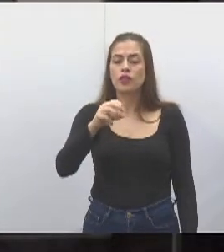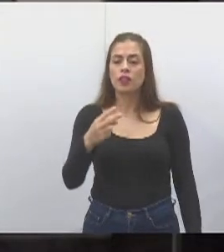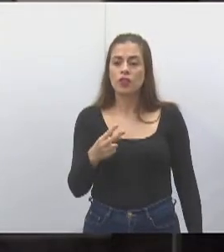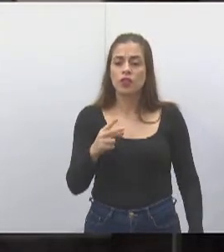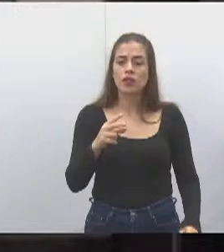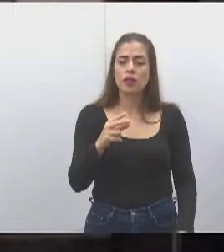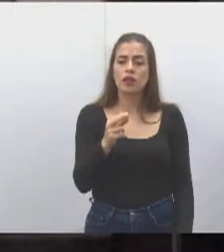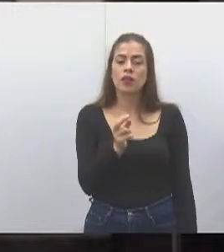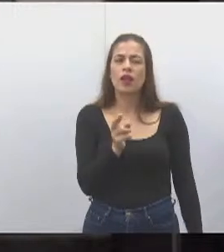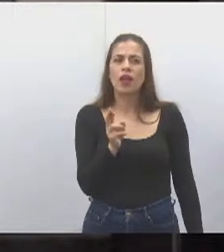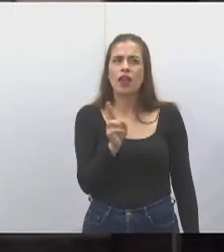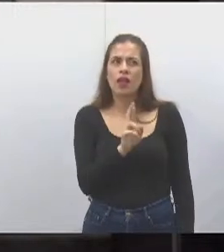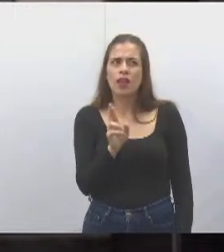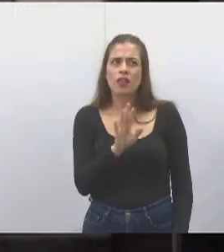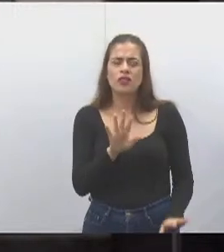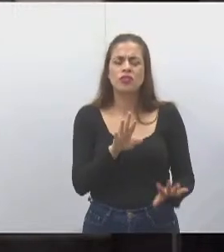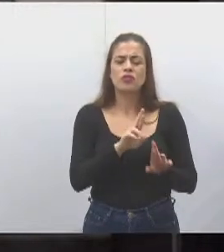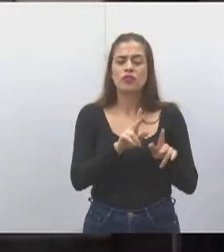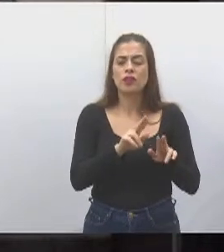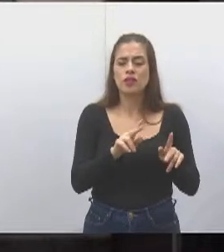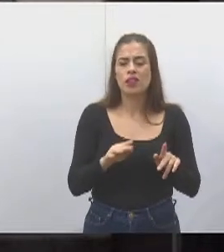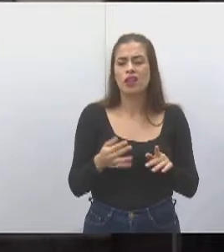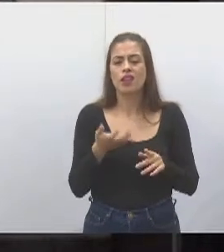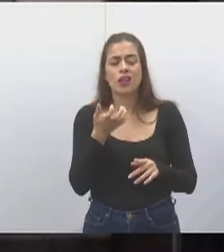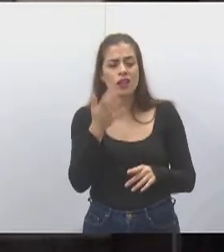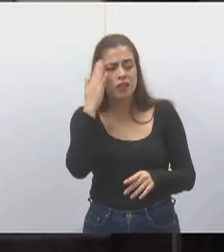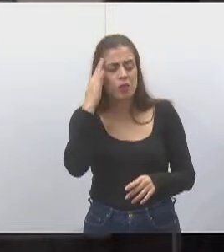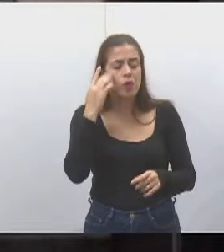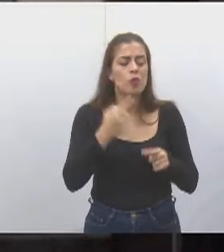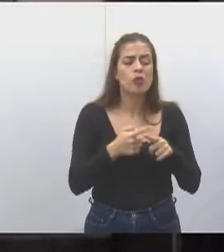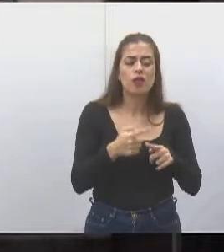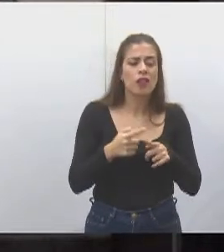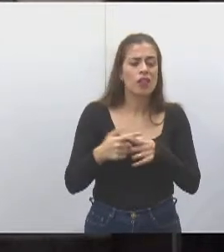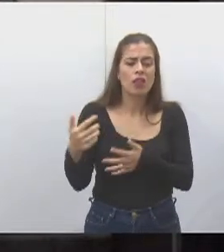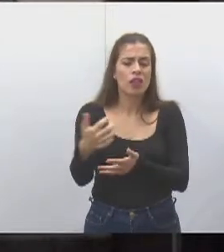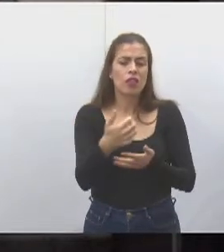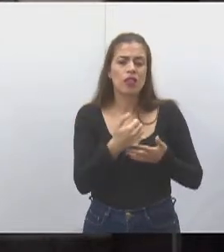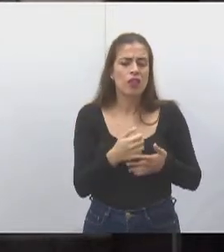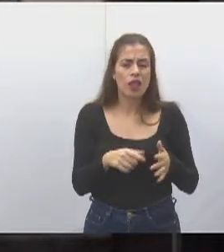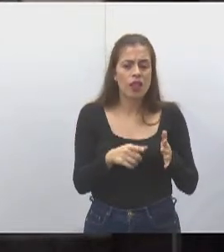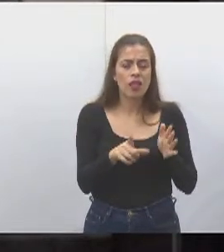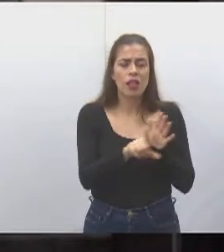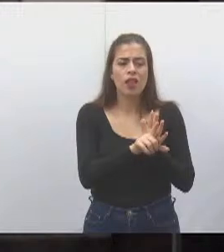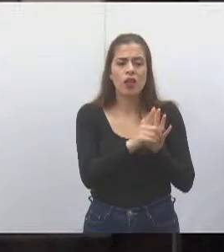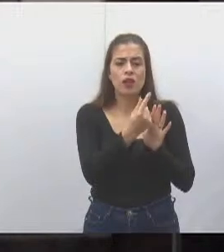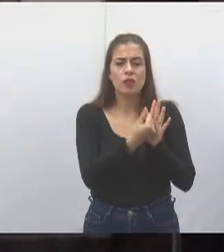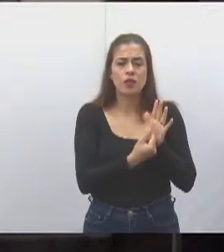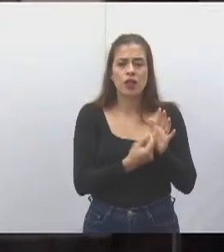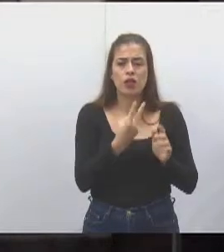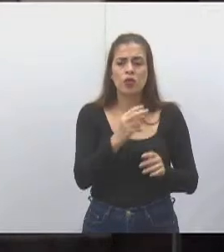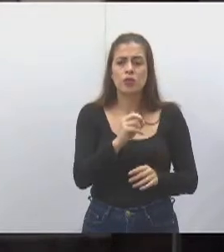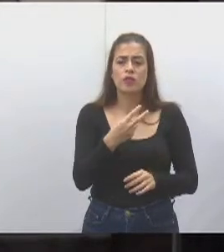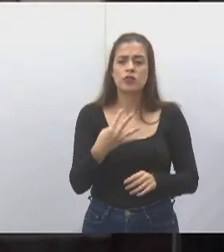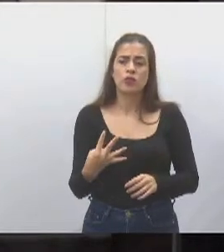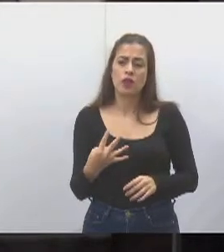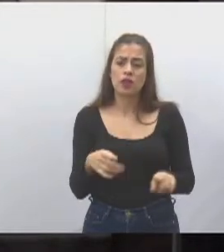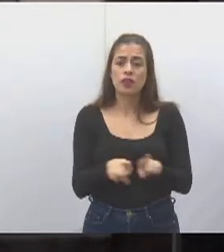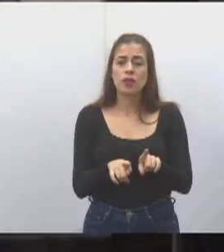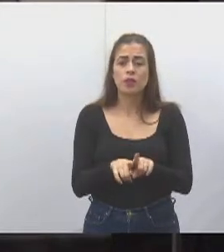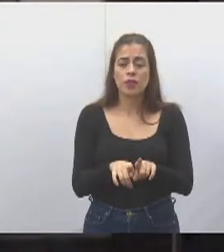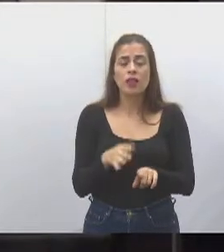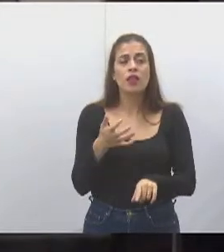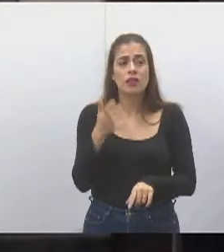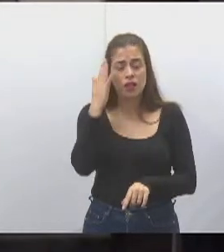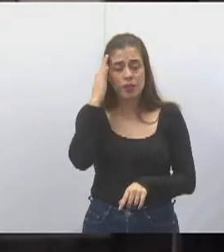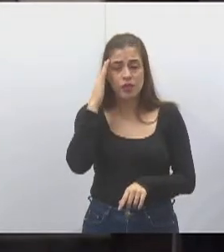onde surgiram, qual foi o problema, por que a gente não conseguiu arrecadar esse valor que estava previsto na lei orçamentária de 2024. Eu também queria saber se para